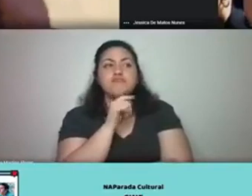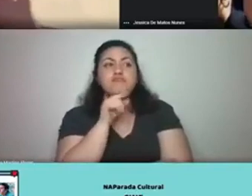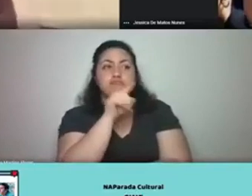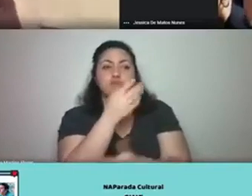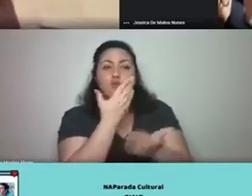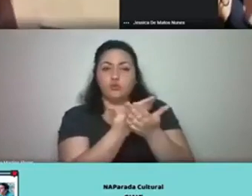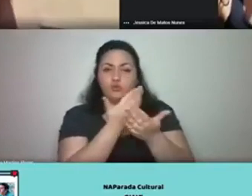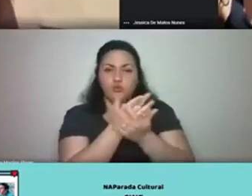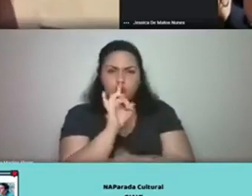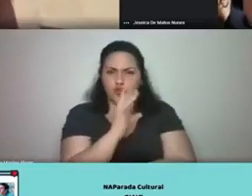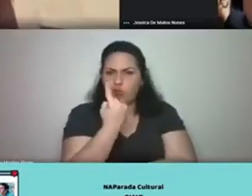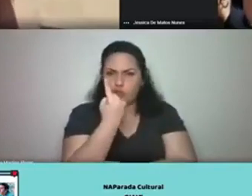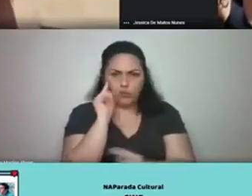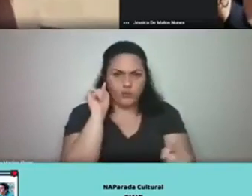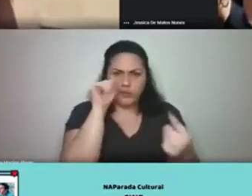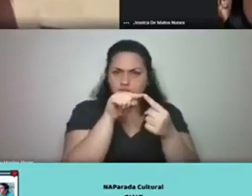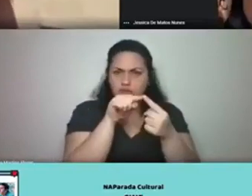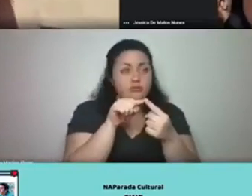objetivo, mas também é para mim.